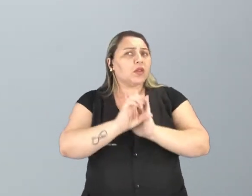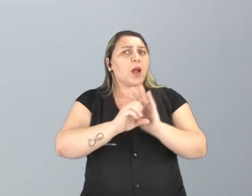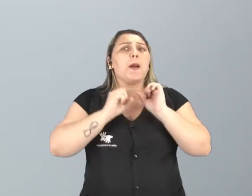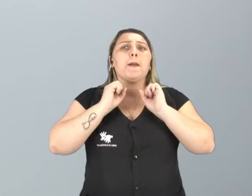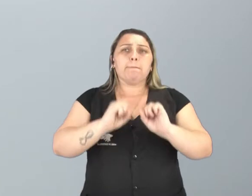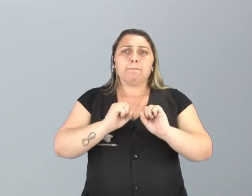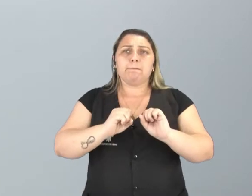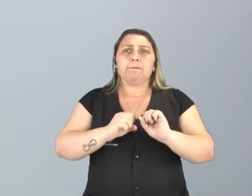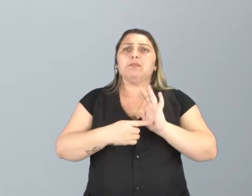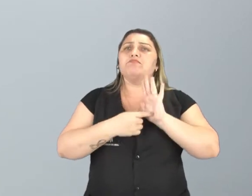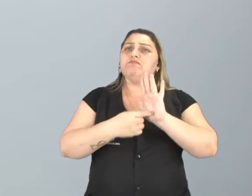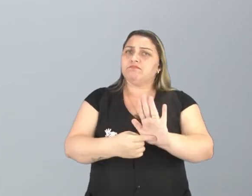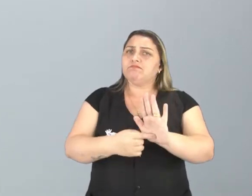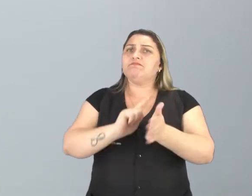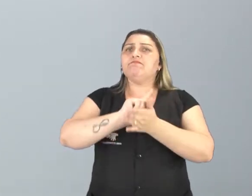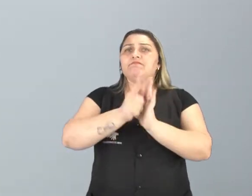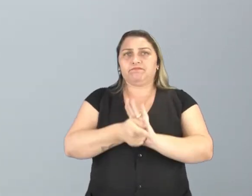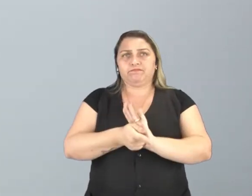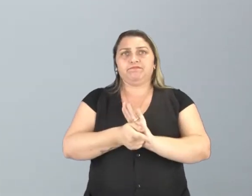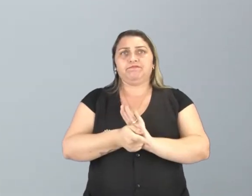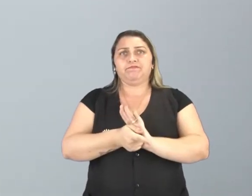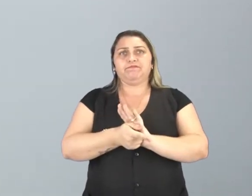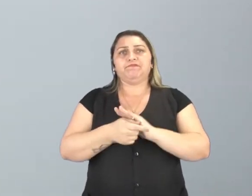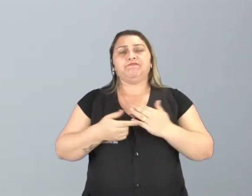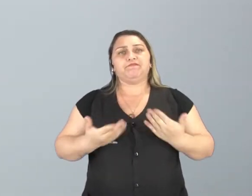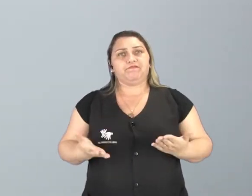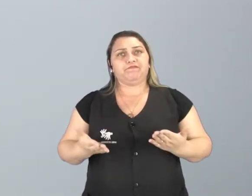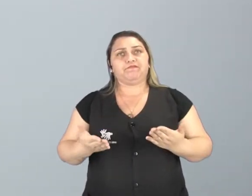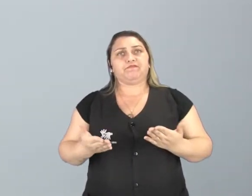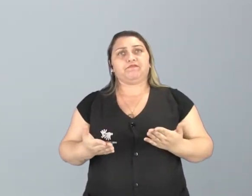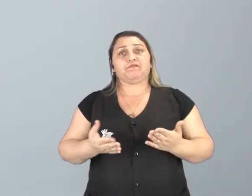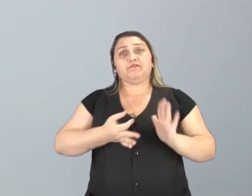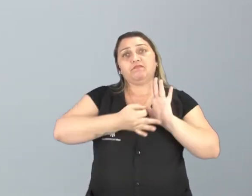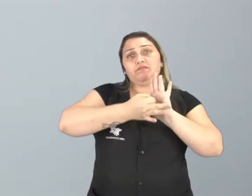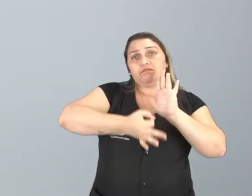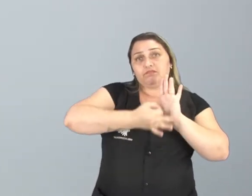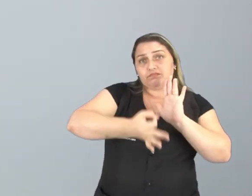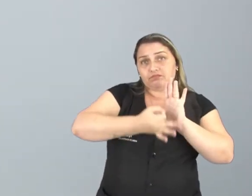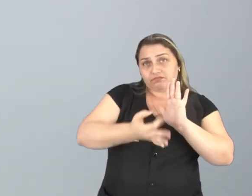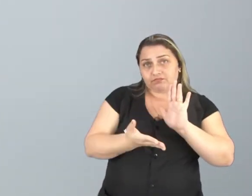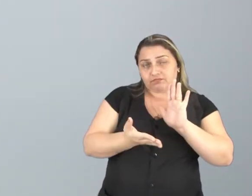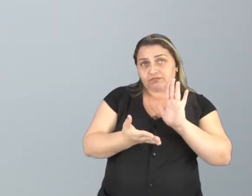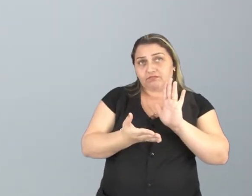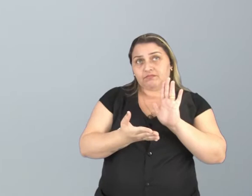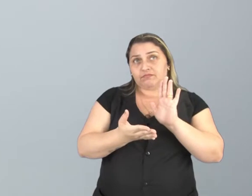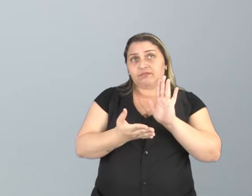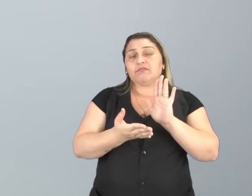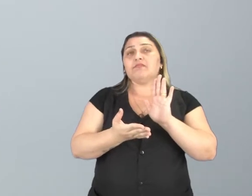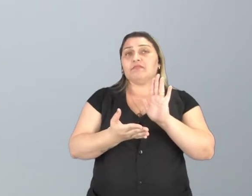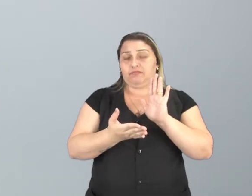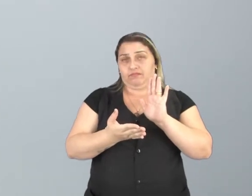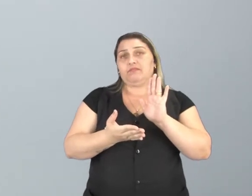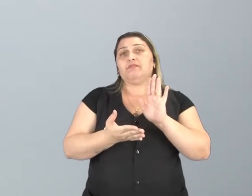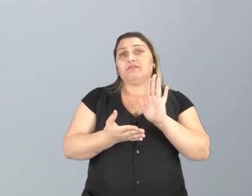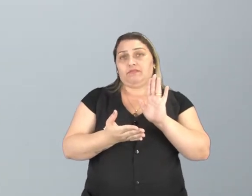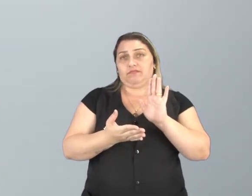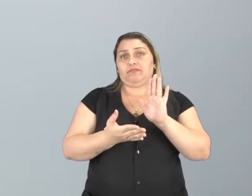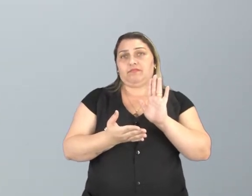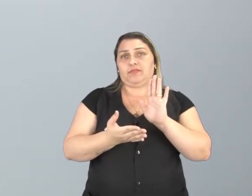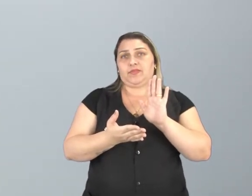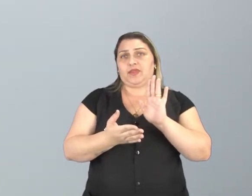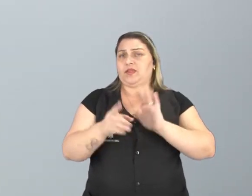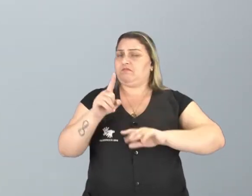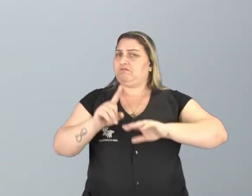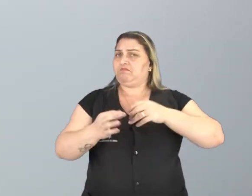é o conteúdo que eu posso abordar nesse gênero? Geralmente, gente, os artigos de opiniões, eles são